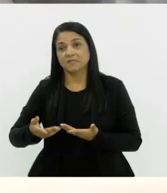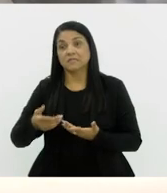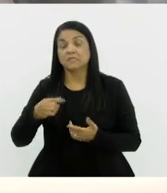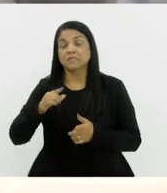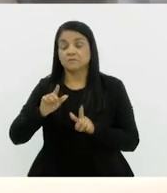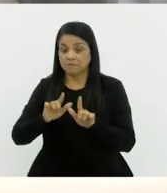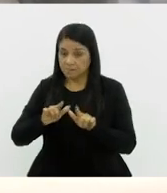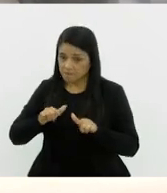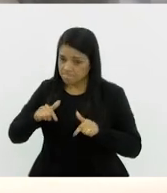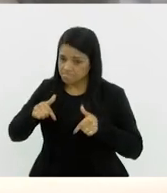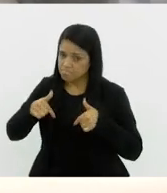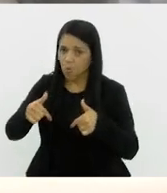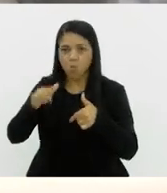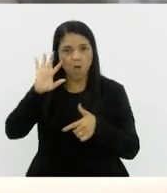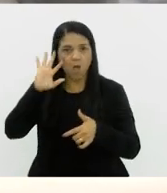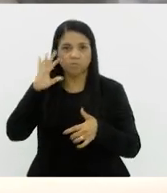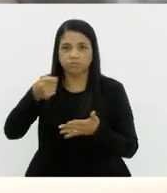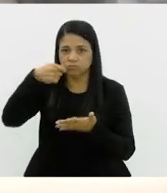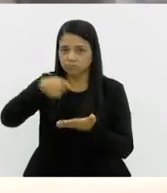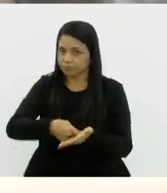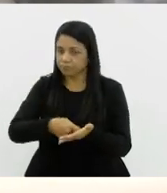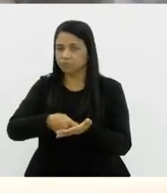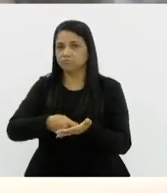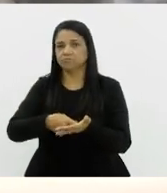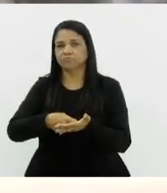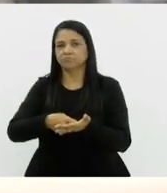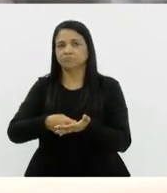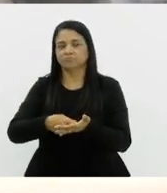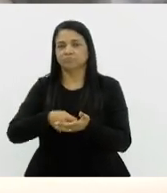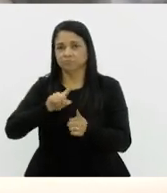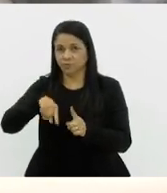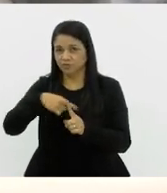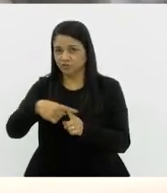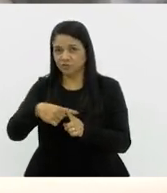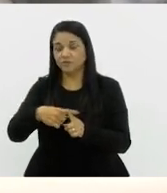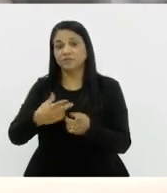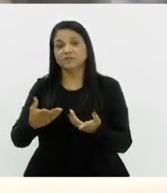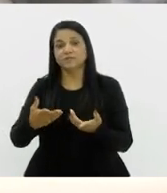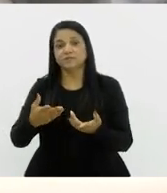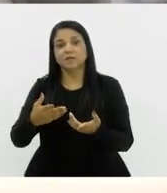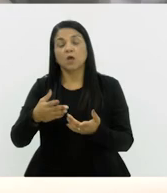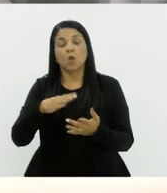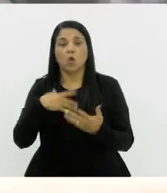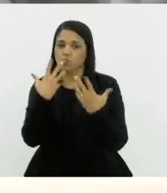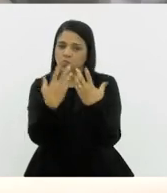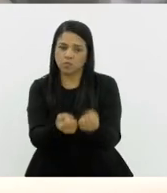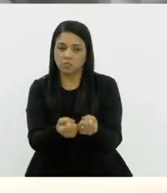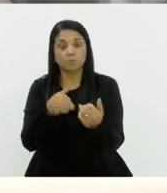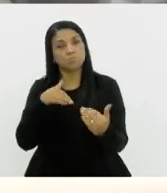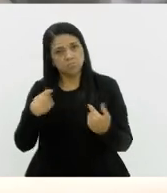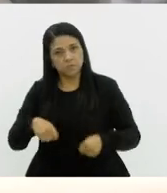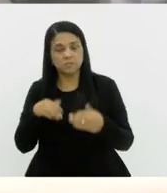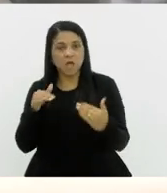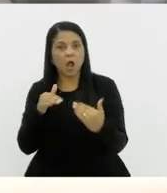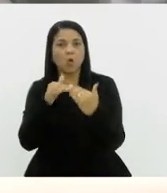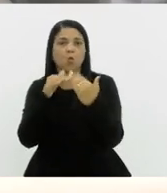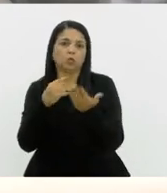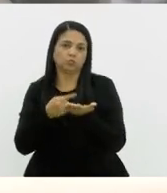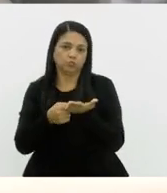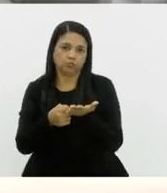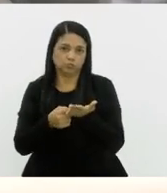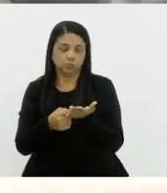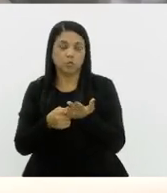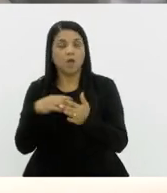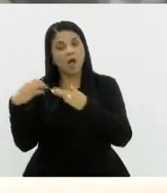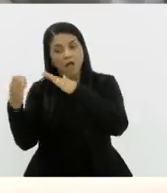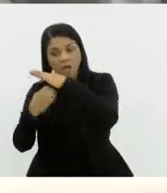medida proativa, dizendo, olha, isso é inaceitável, vamos chegar a um acordo. Hoje está muito mais fácil, as próprias empresas